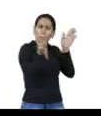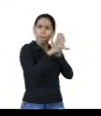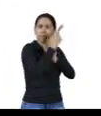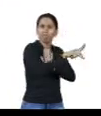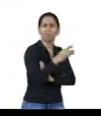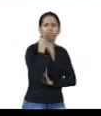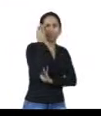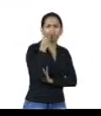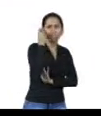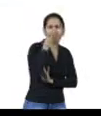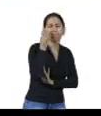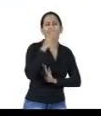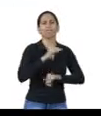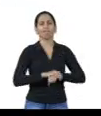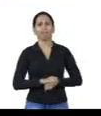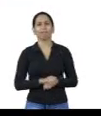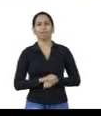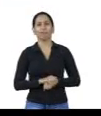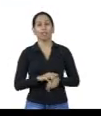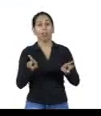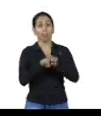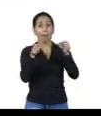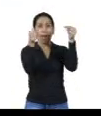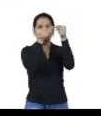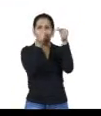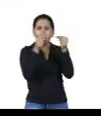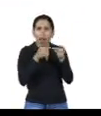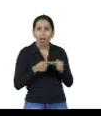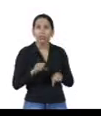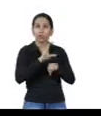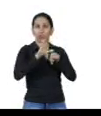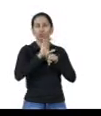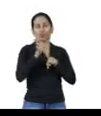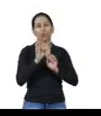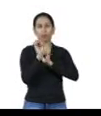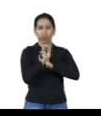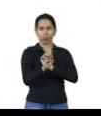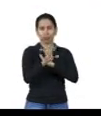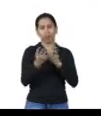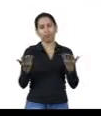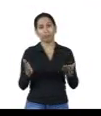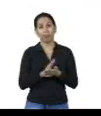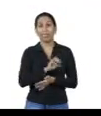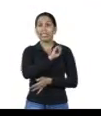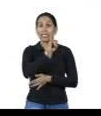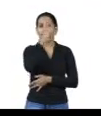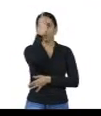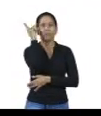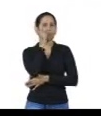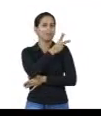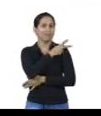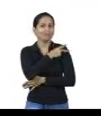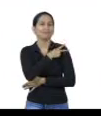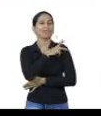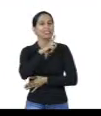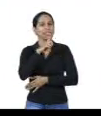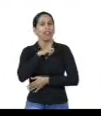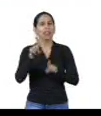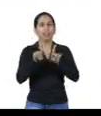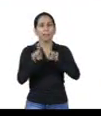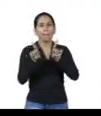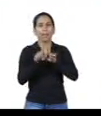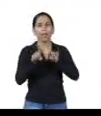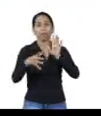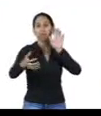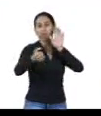reconhecido pelo Sistema Oficial de Ensino, compatível com o curso a ser ministrado. No caso dos supervisores, também é preciso ter o